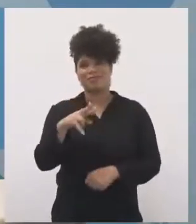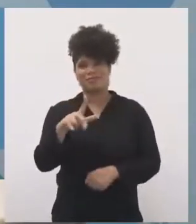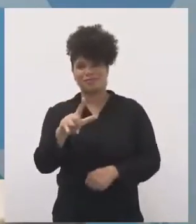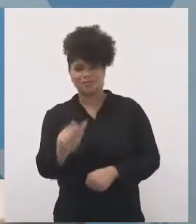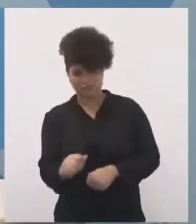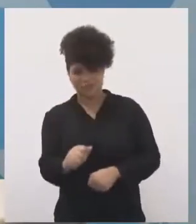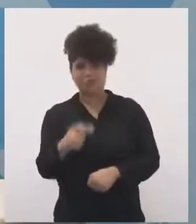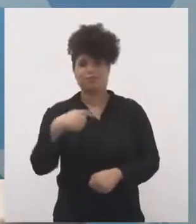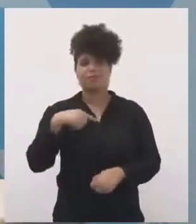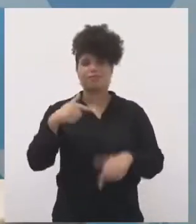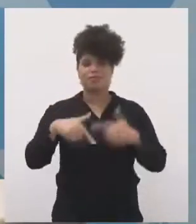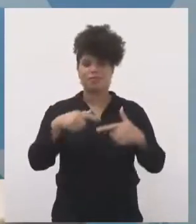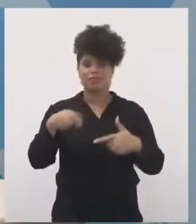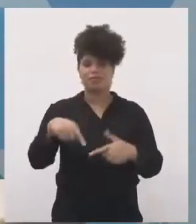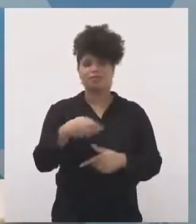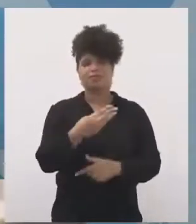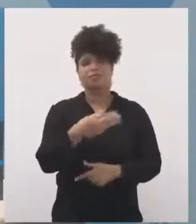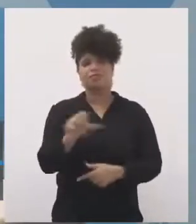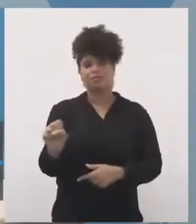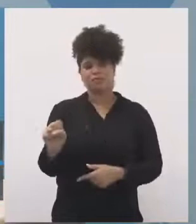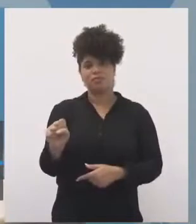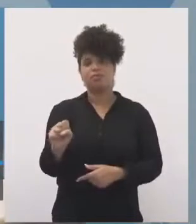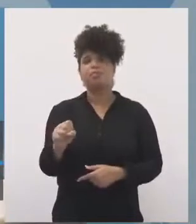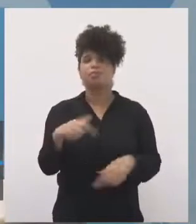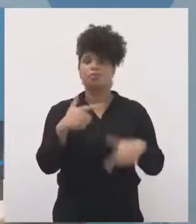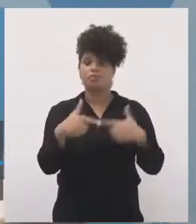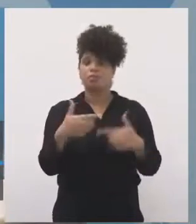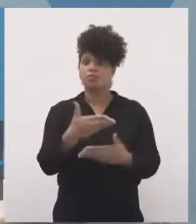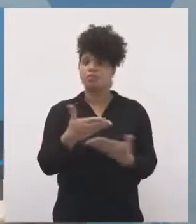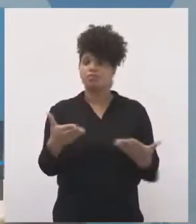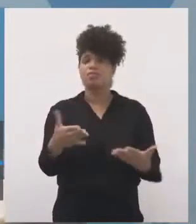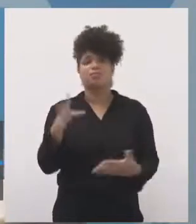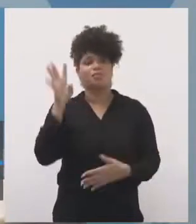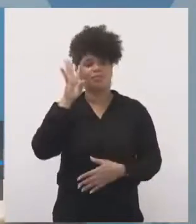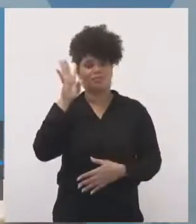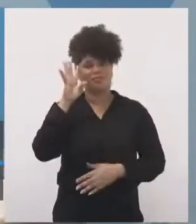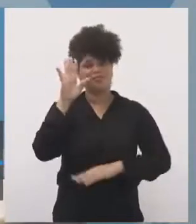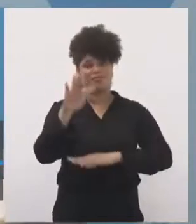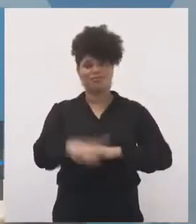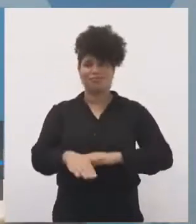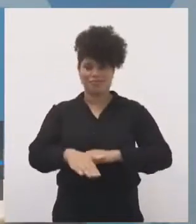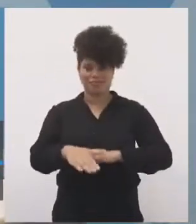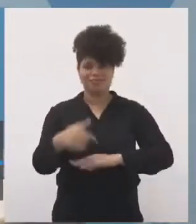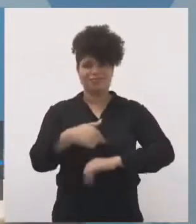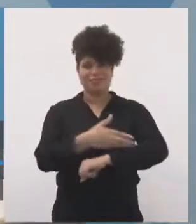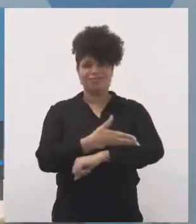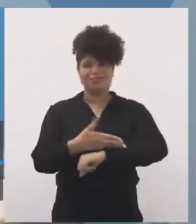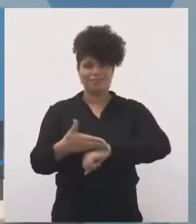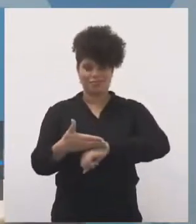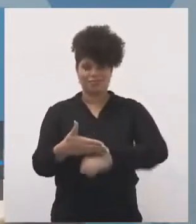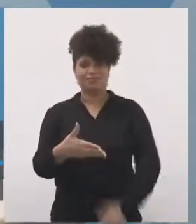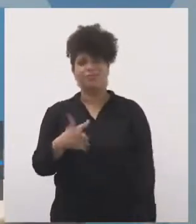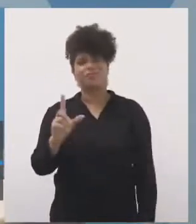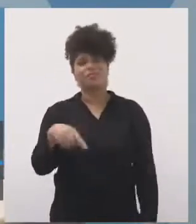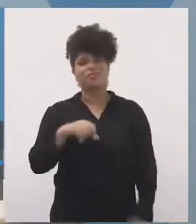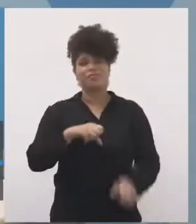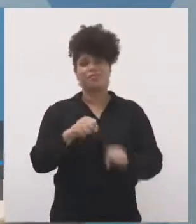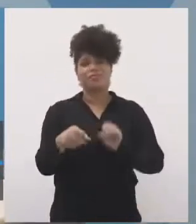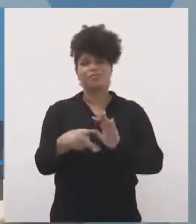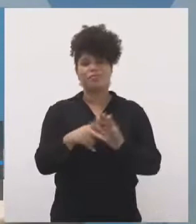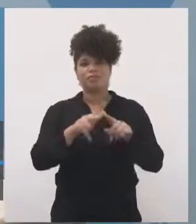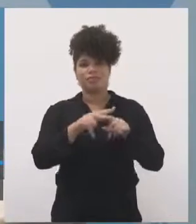trabalhando aqui na EFAP e trabalhando aqui com vocês todas as quartas à tarde, né, nessas formações sobre